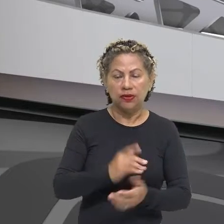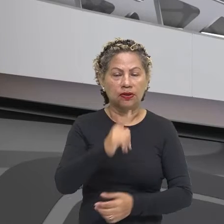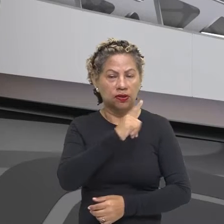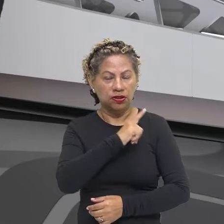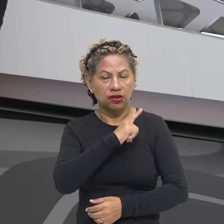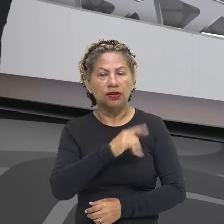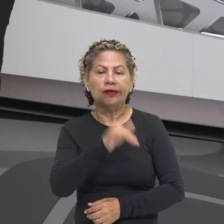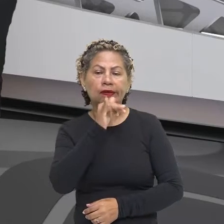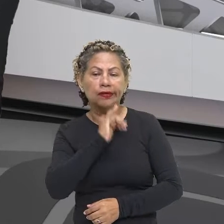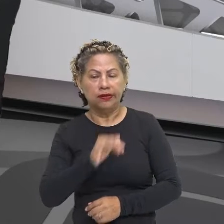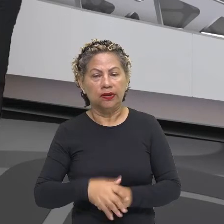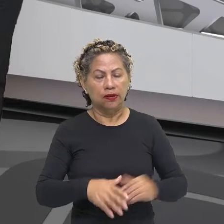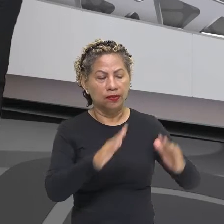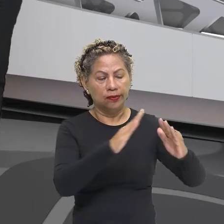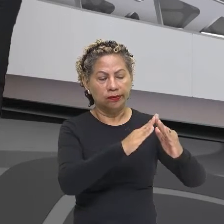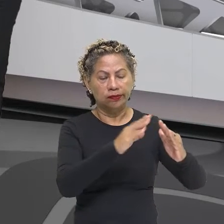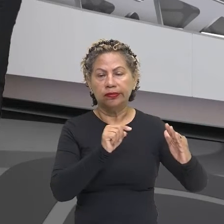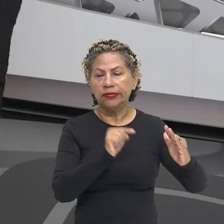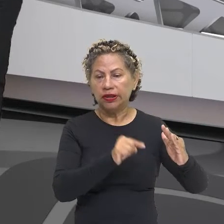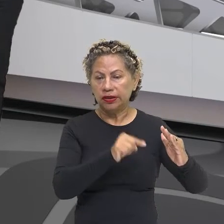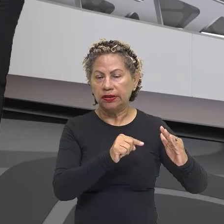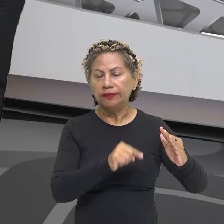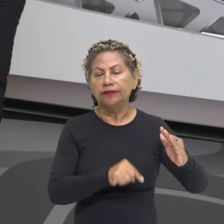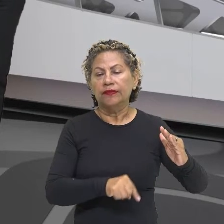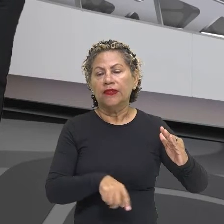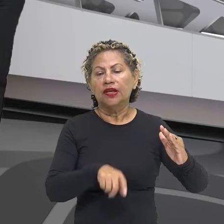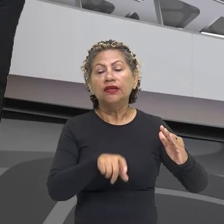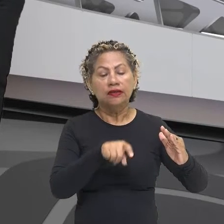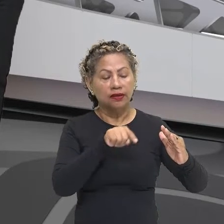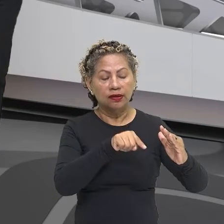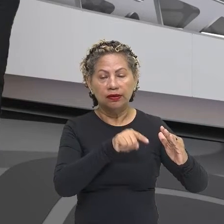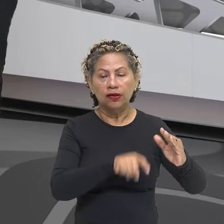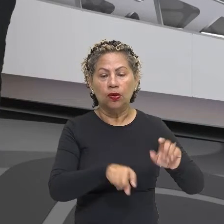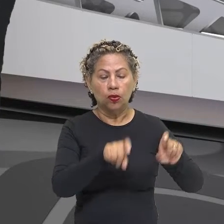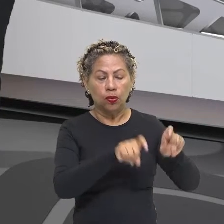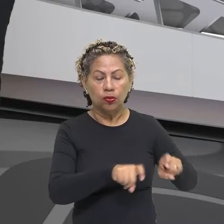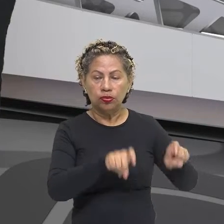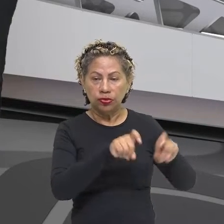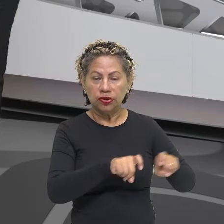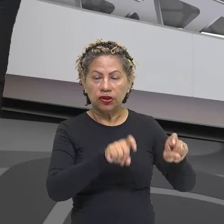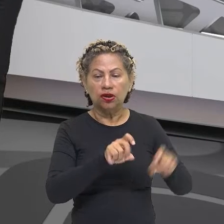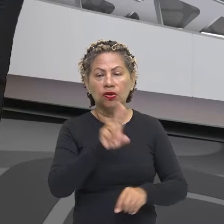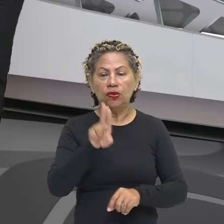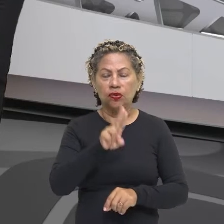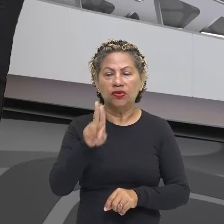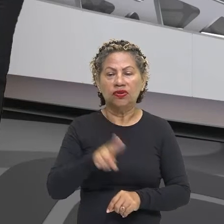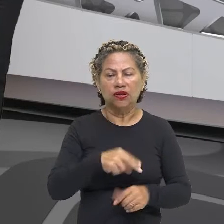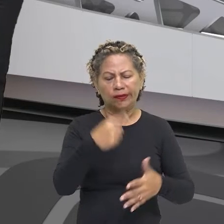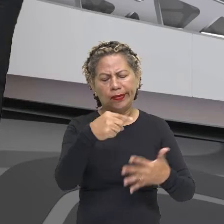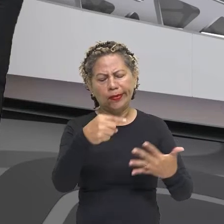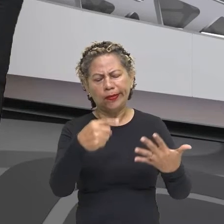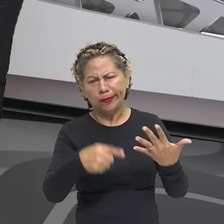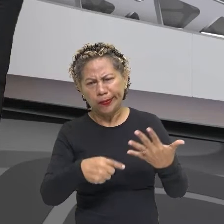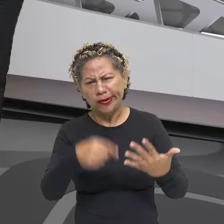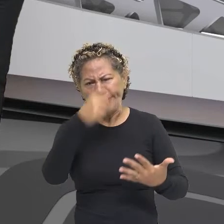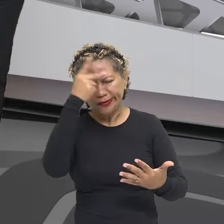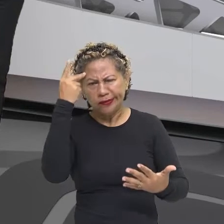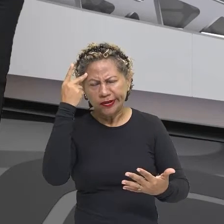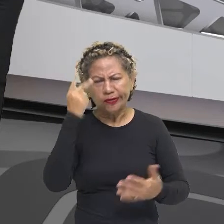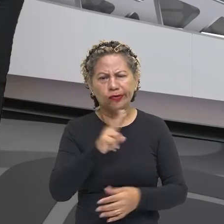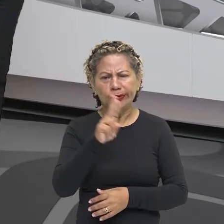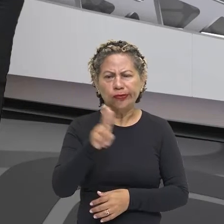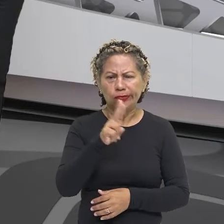celulares. Eu vou explicar para vocês bem direitinho essa questão, como seria contas de usuário, né?